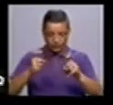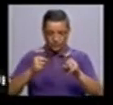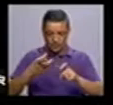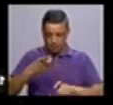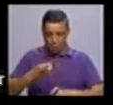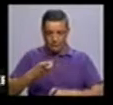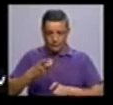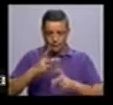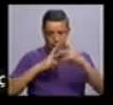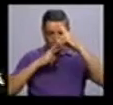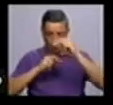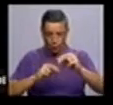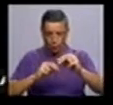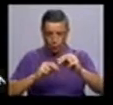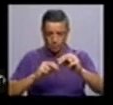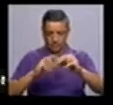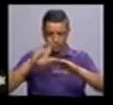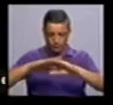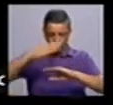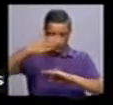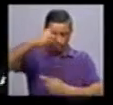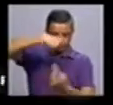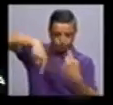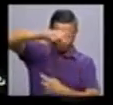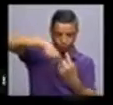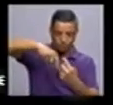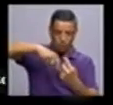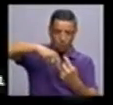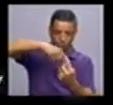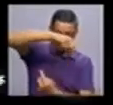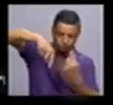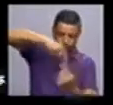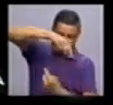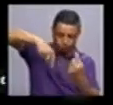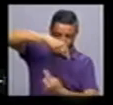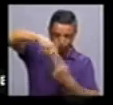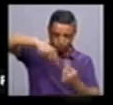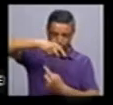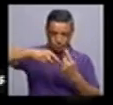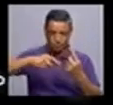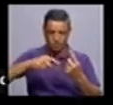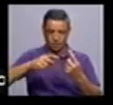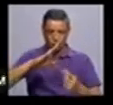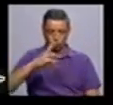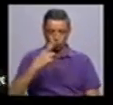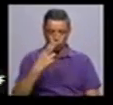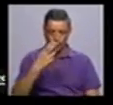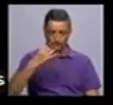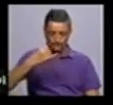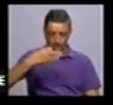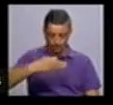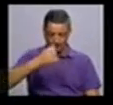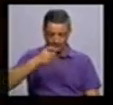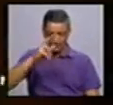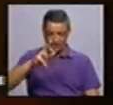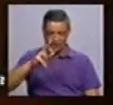9 delas são mais exteriores e que rodam no sentido contrário à rotação do próprio Júpiter. Portanto, têm